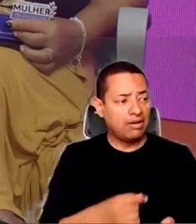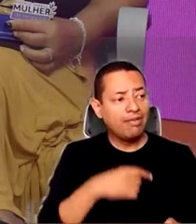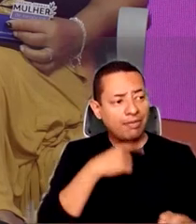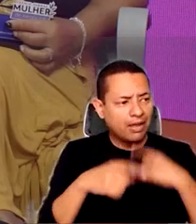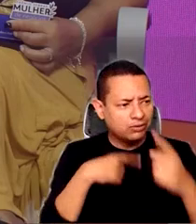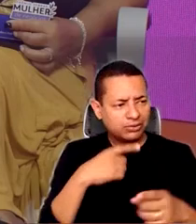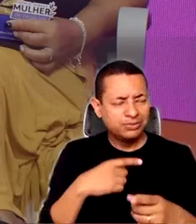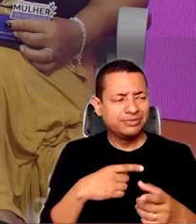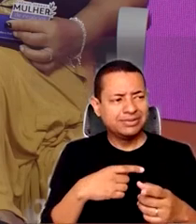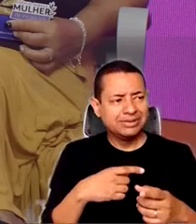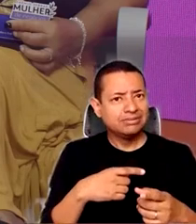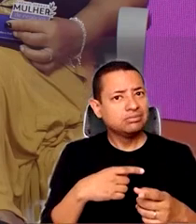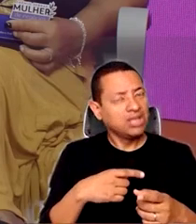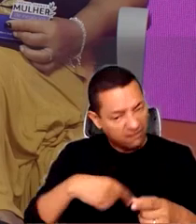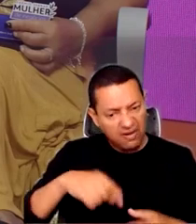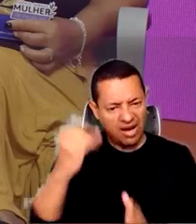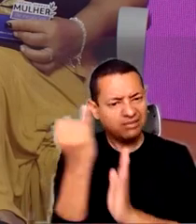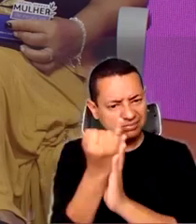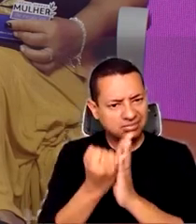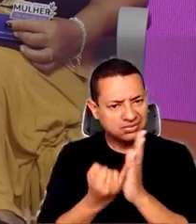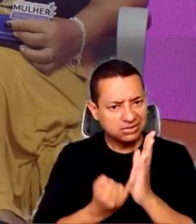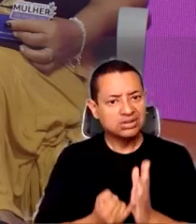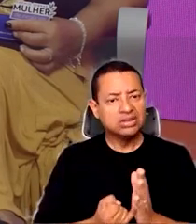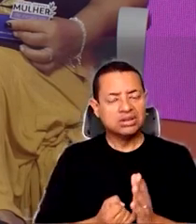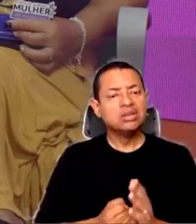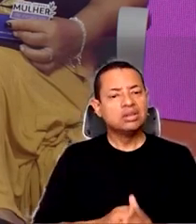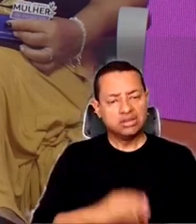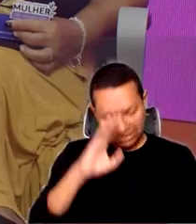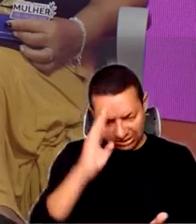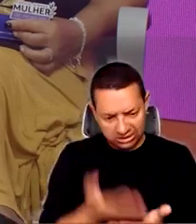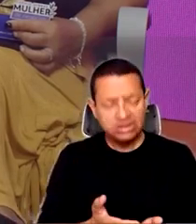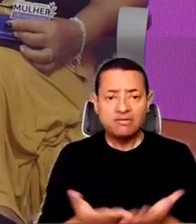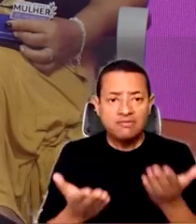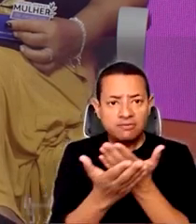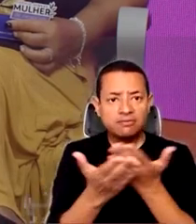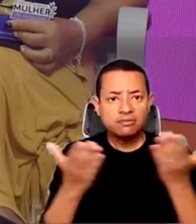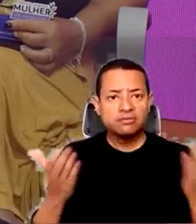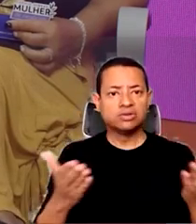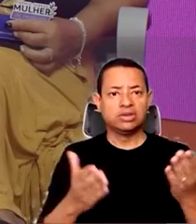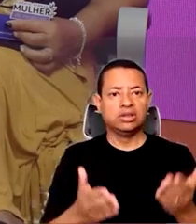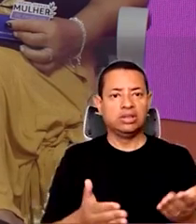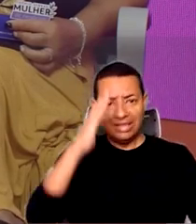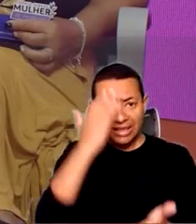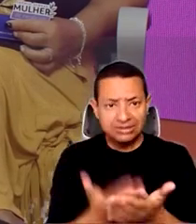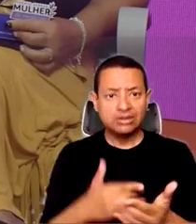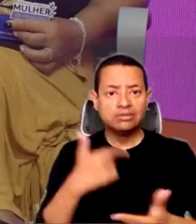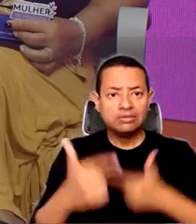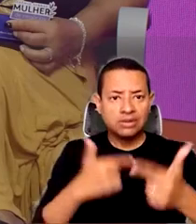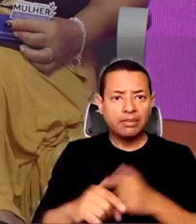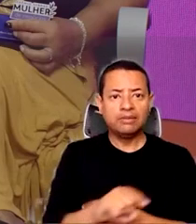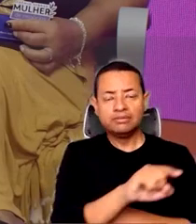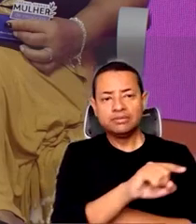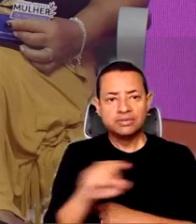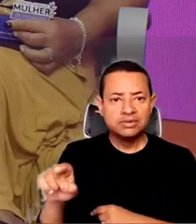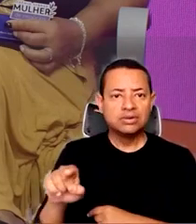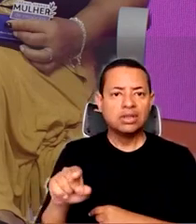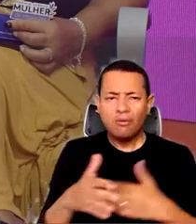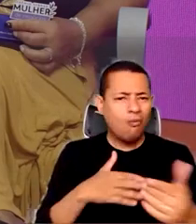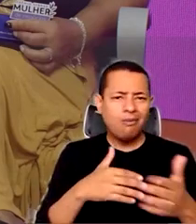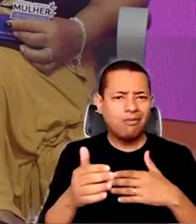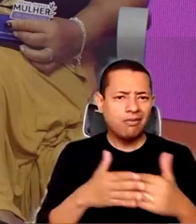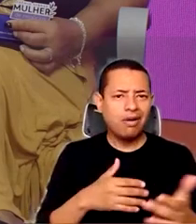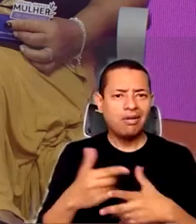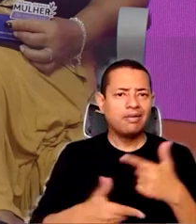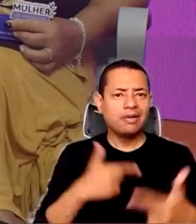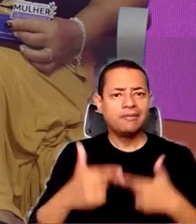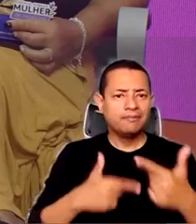dúvida se inscrevam eh eh acredite em vocês Acredite no teu trabalho Acredite qualquer um